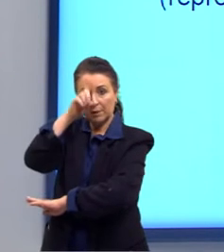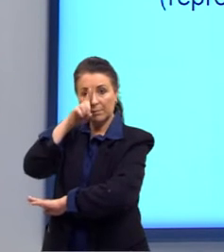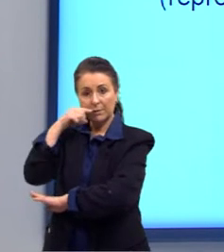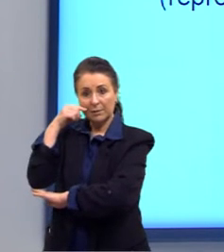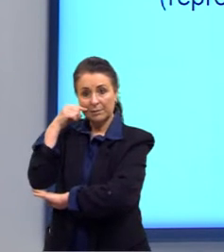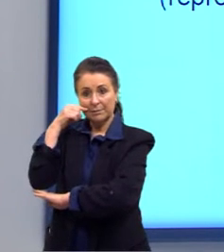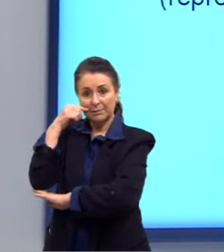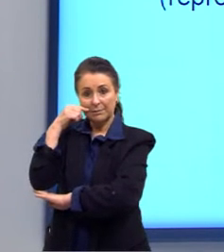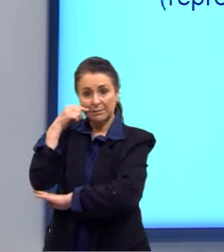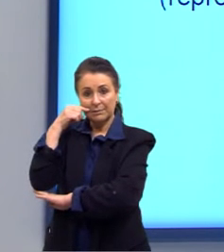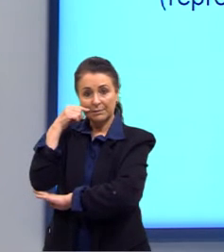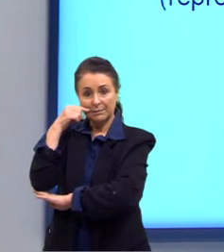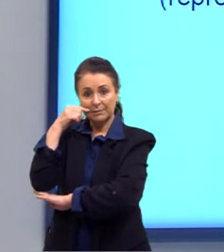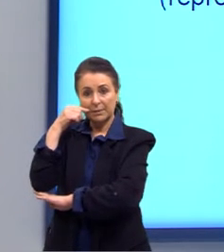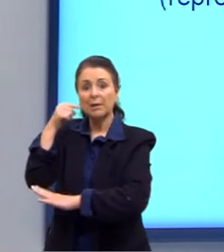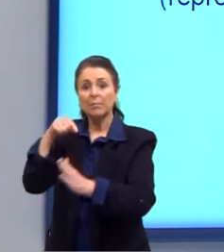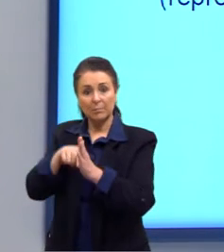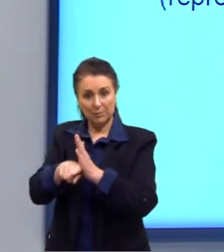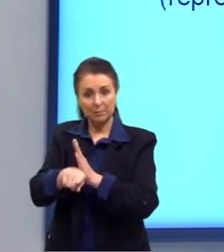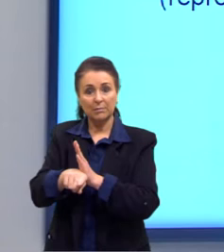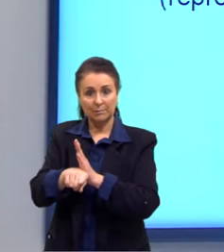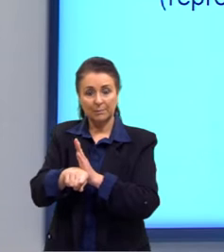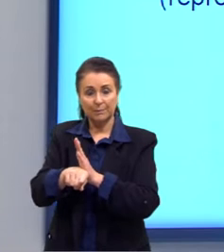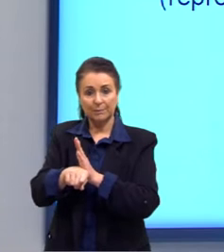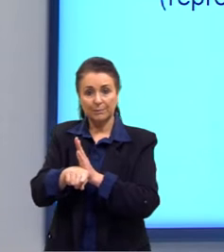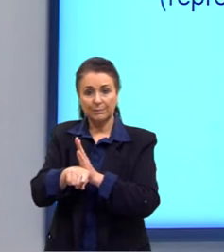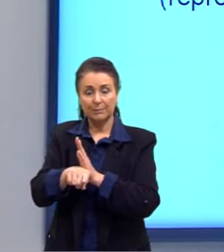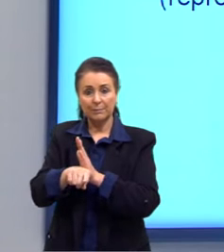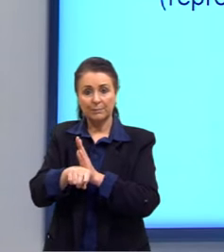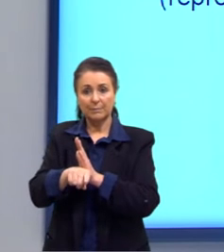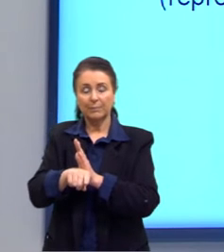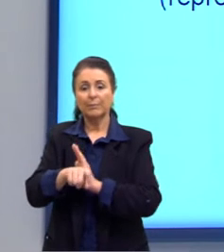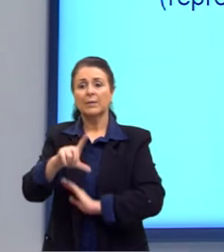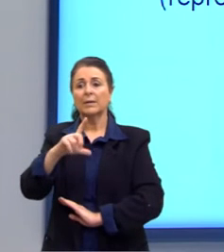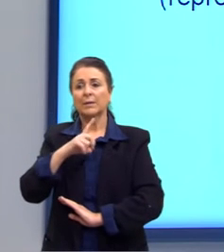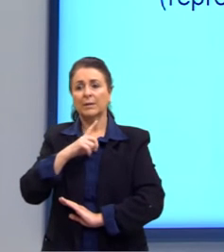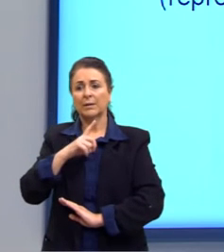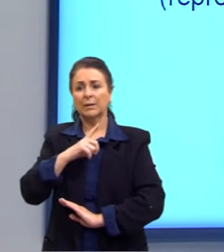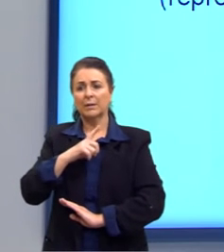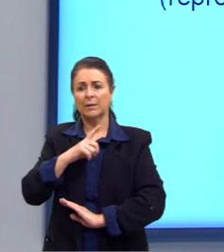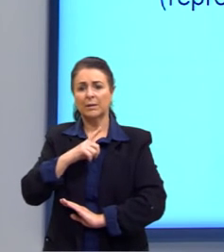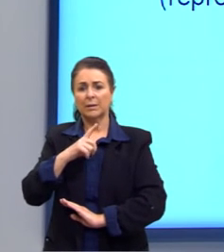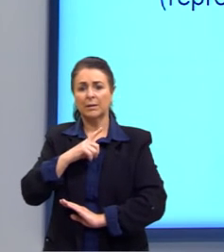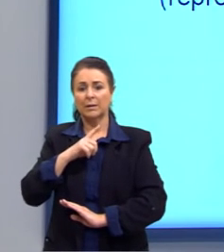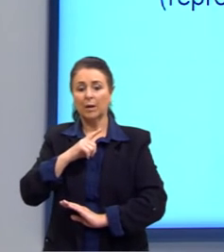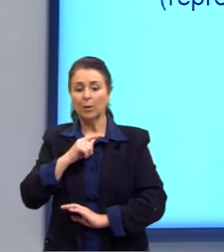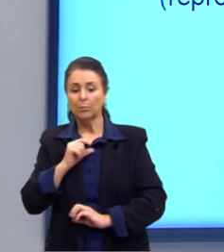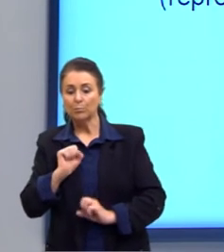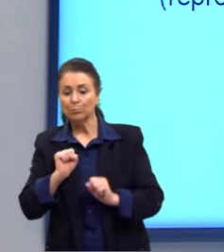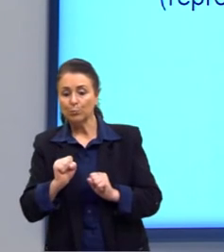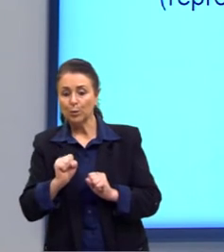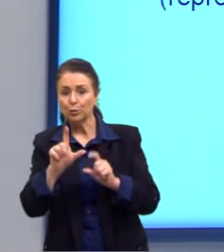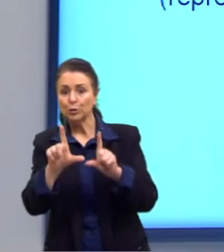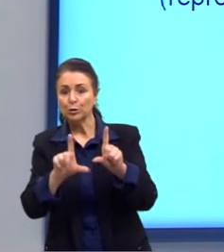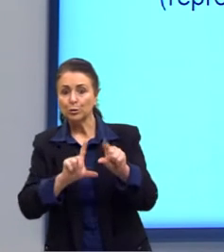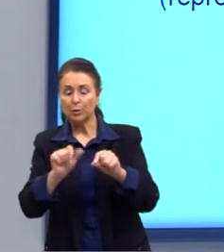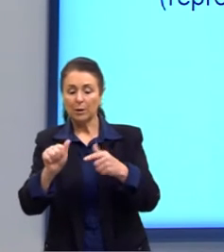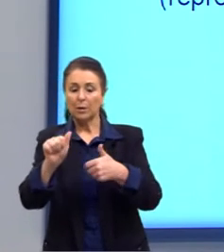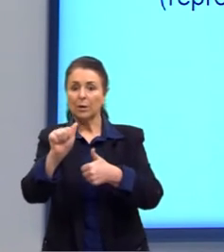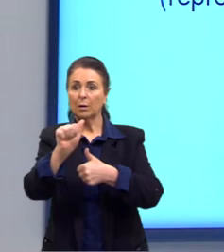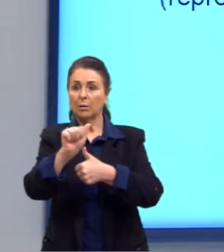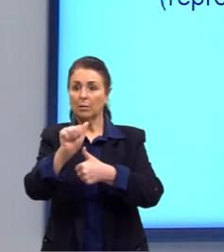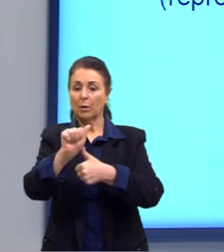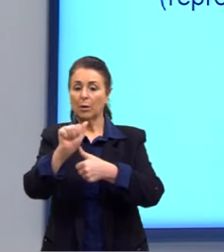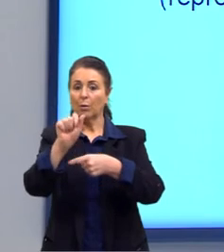amarela essa é a pergunta então Aqui nós temos as alternativas letra